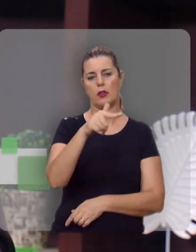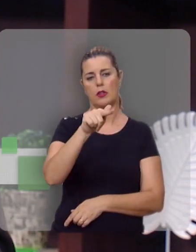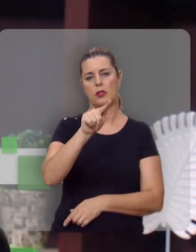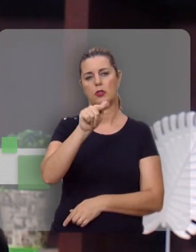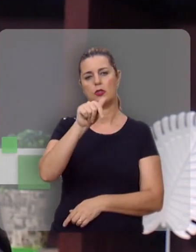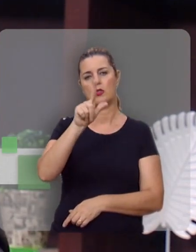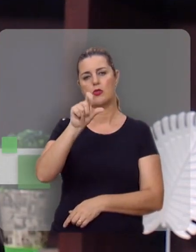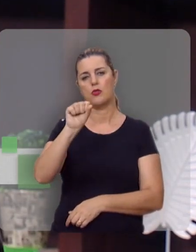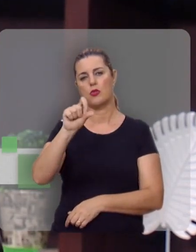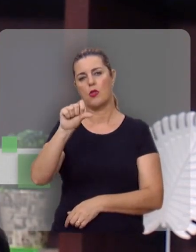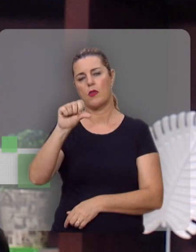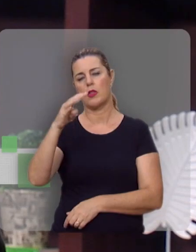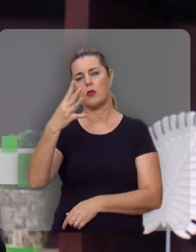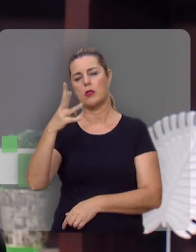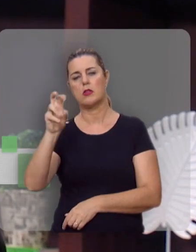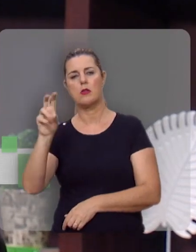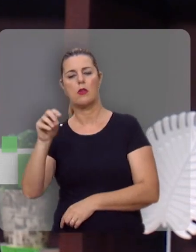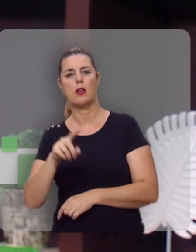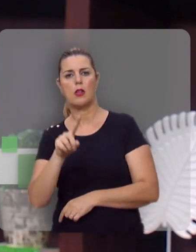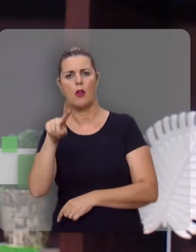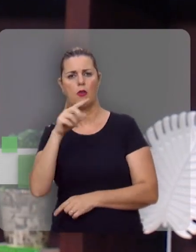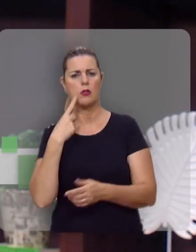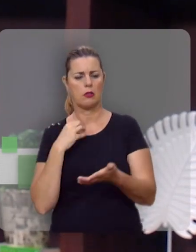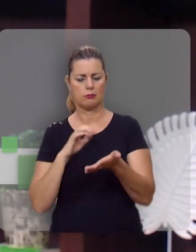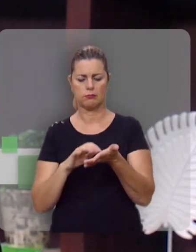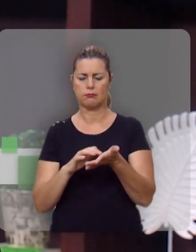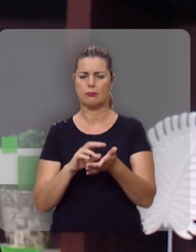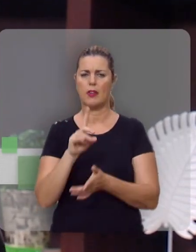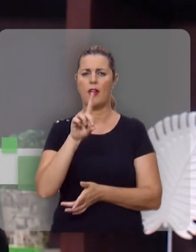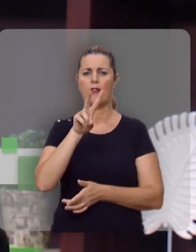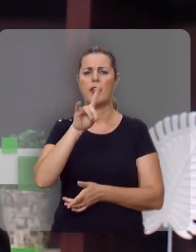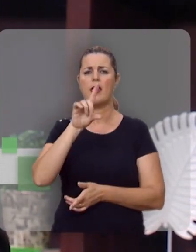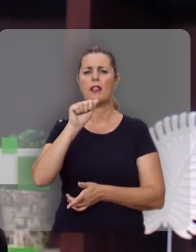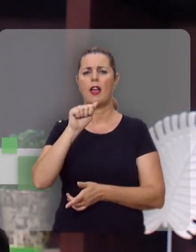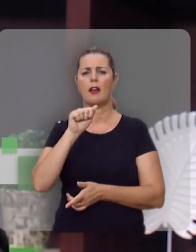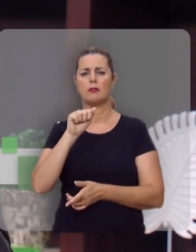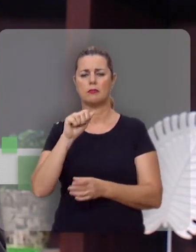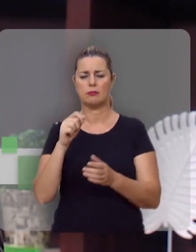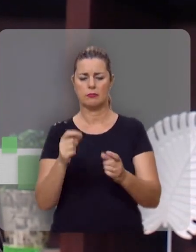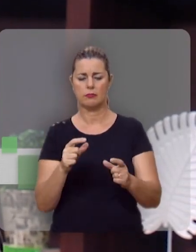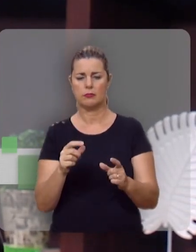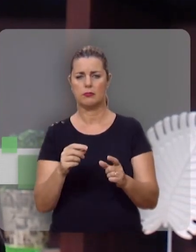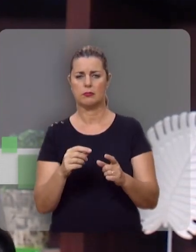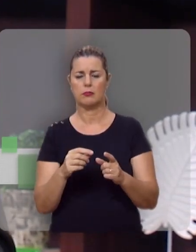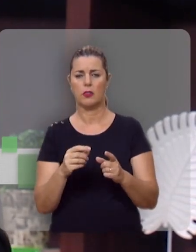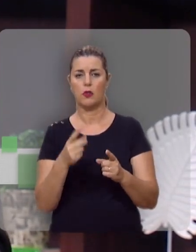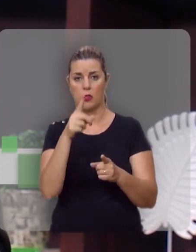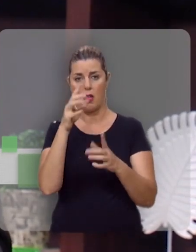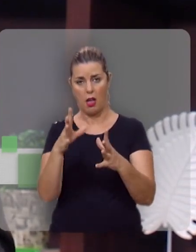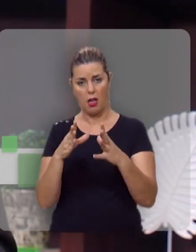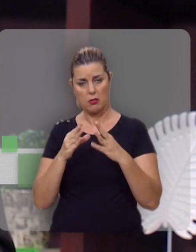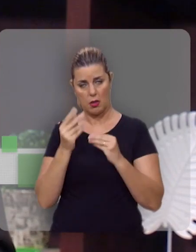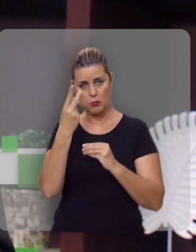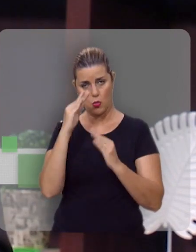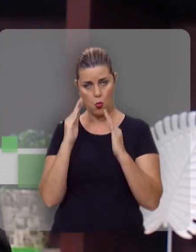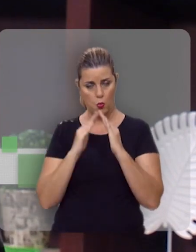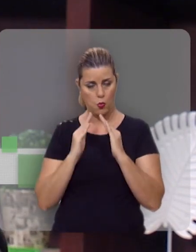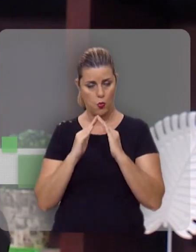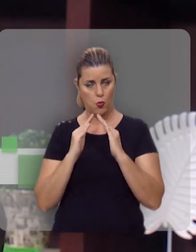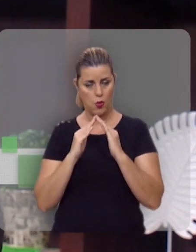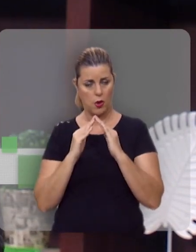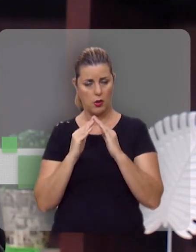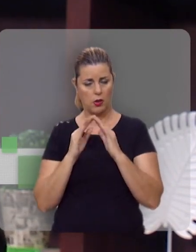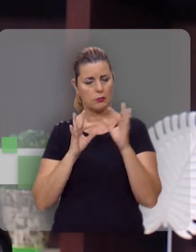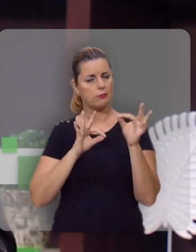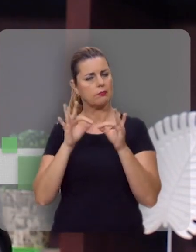47 18 94 50. Você digita lá a palavra vida e sabe o que vai acontecer? Você vai receber aí na sua